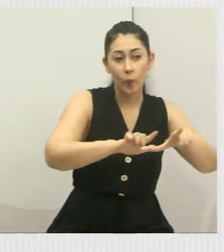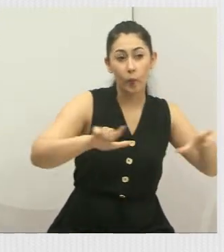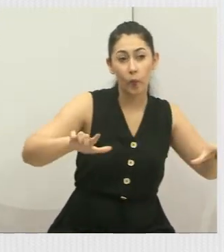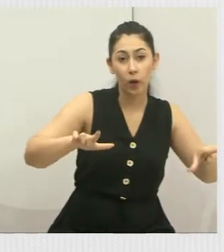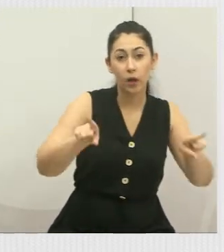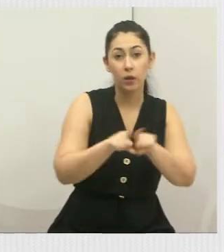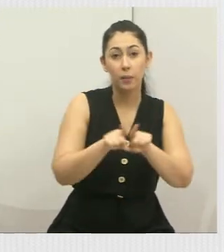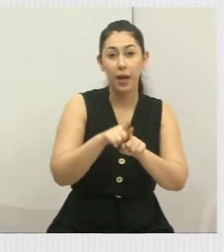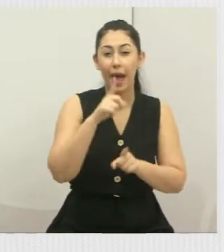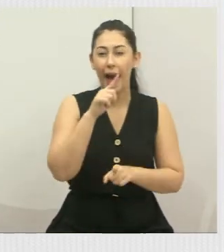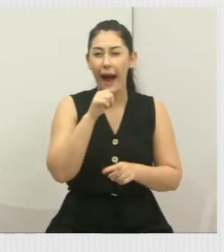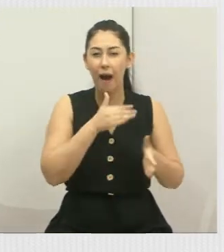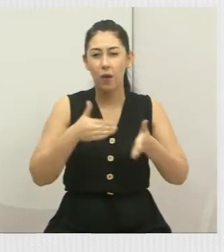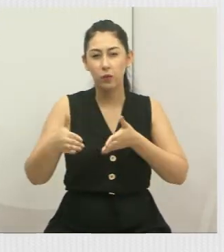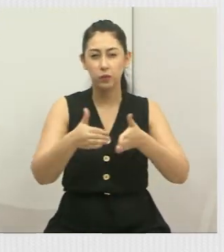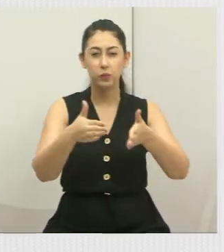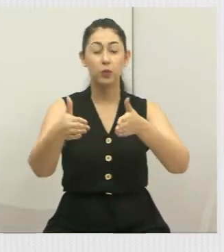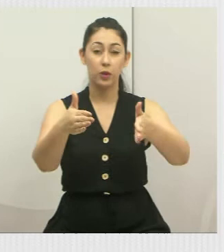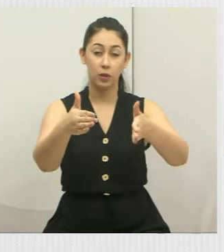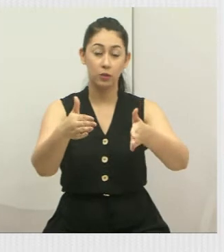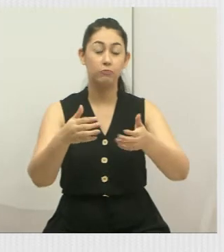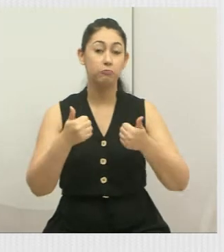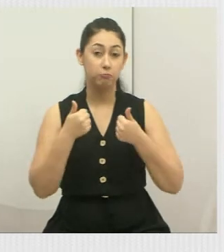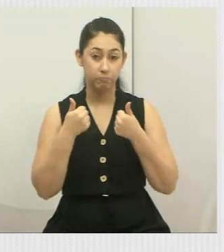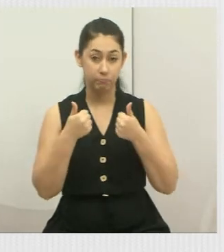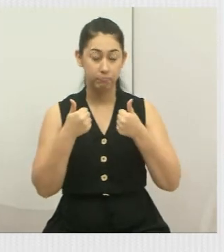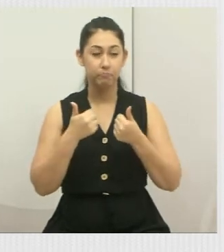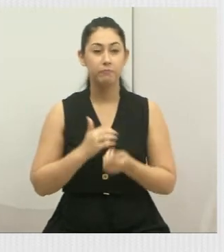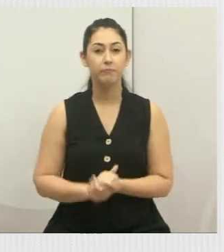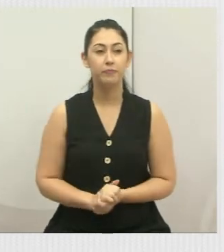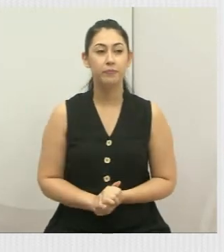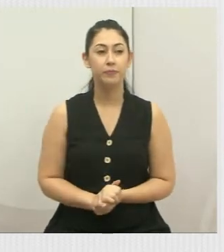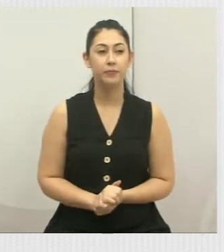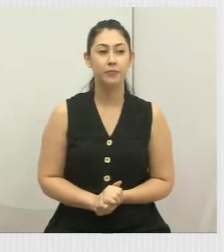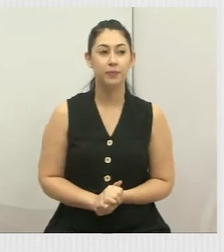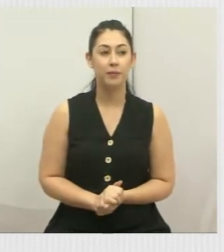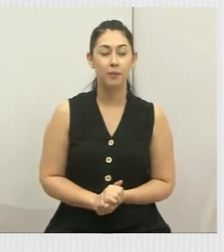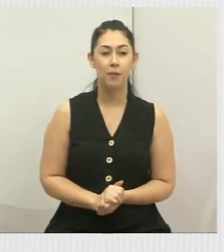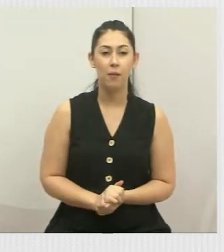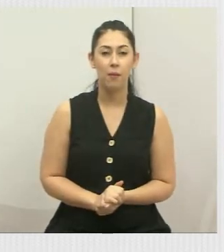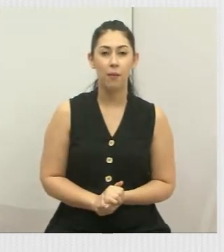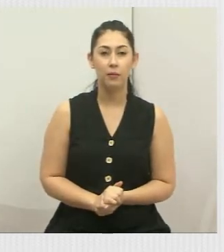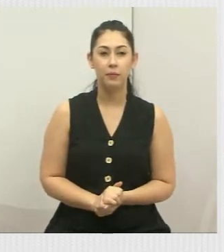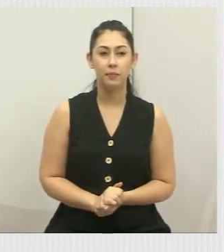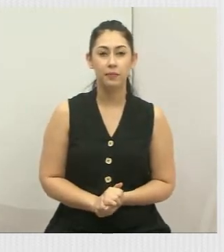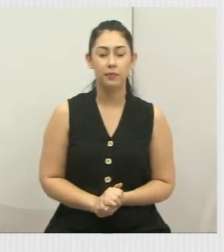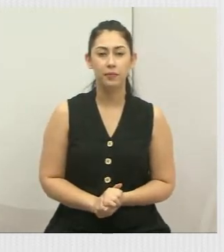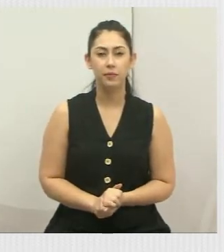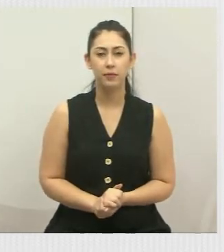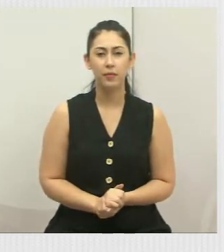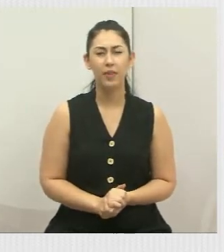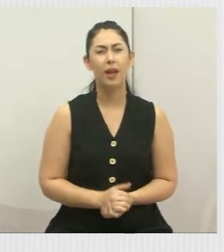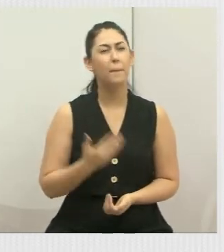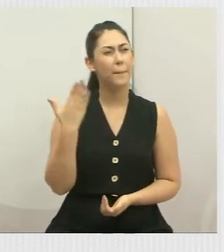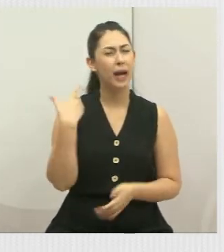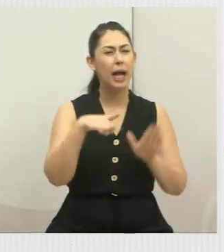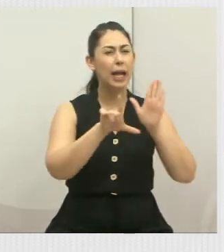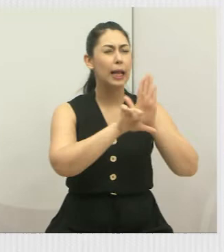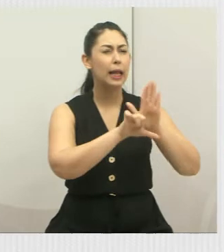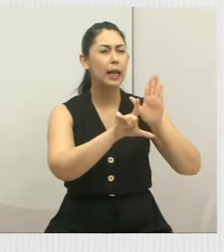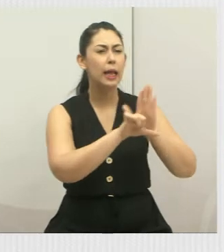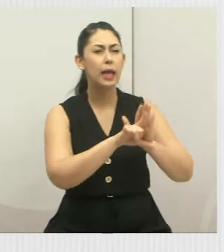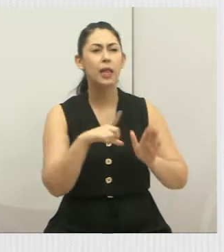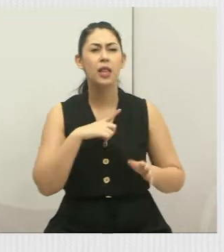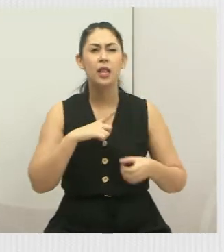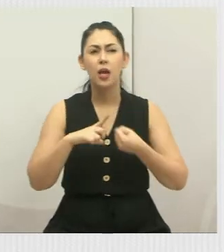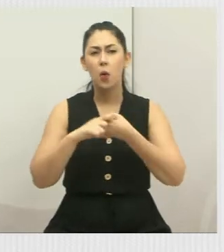manejo de águas pluviais. Isso é saneamento básico, ok? E naquela legislação, de acordo com o seu